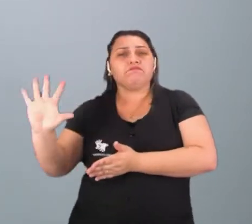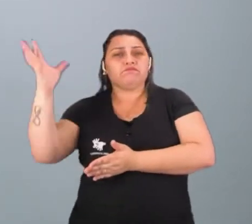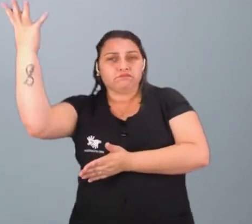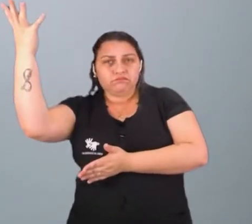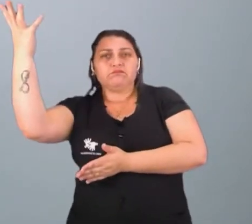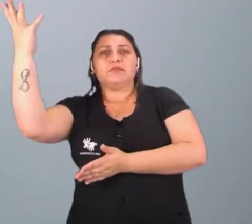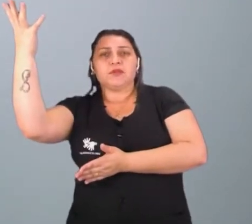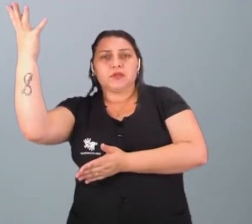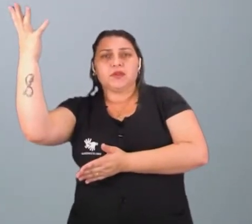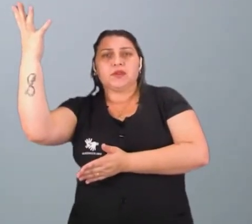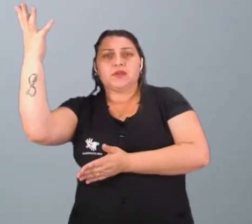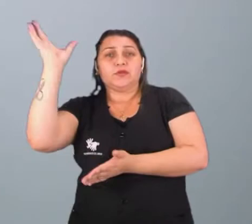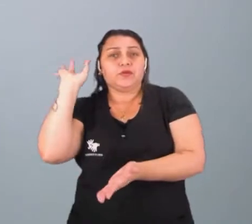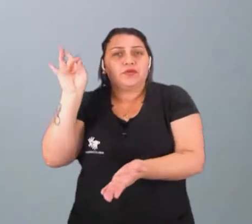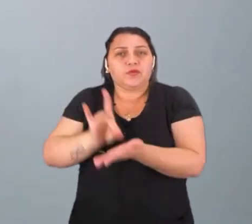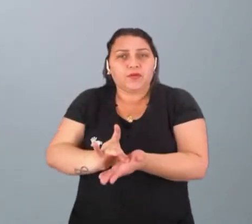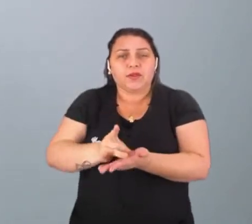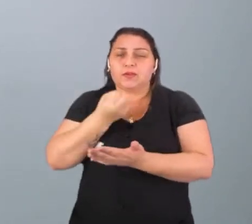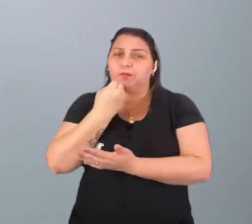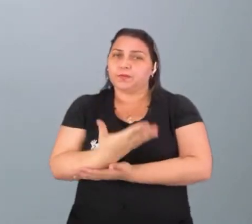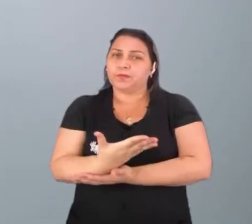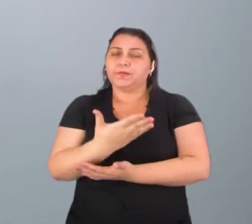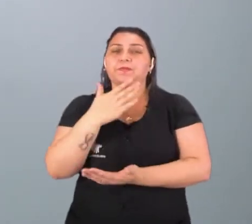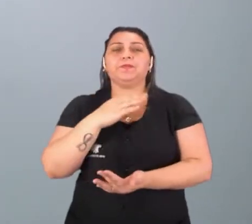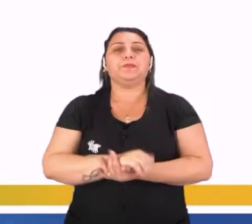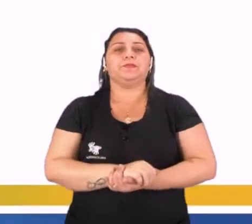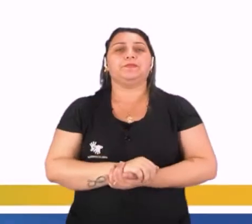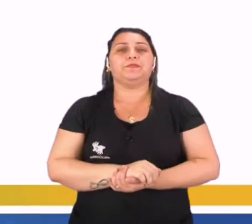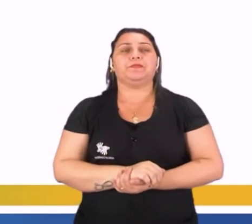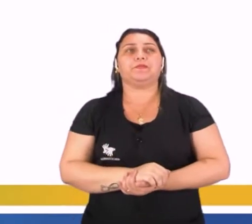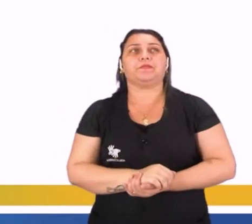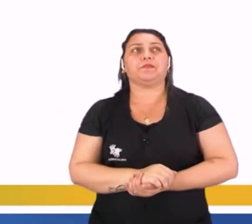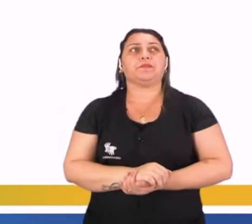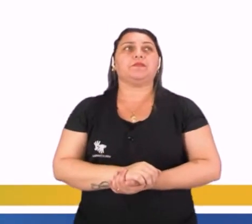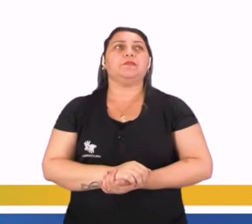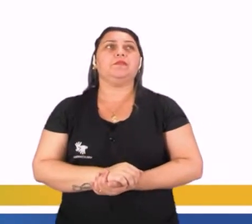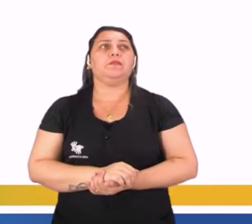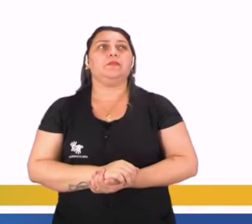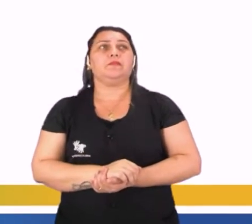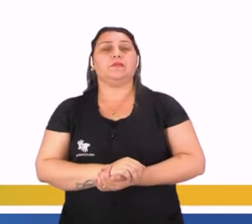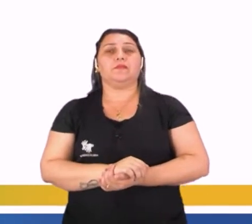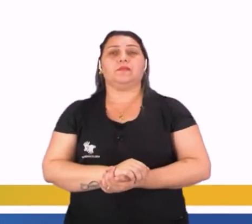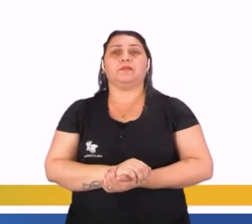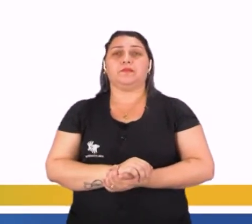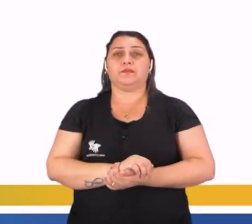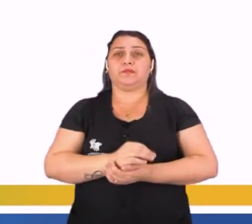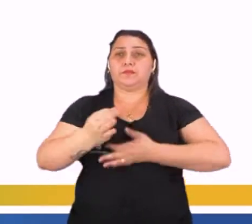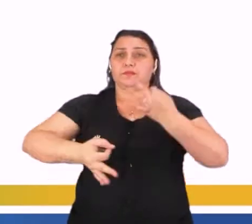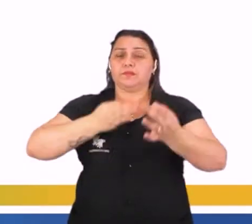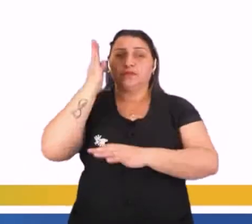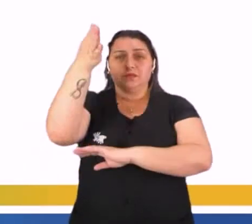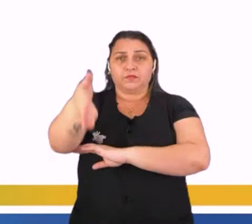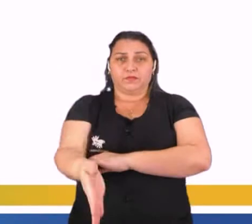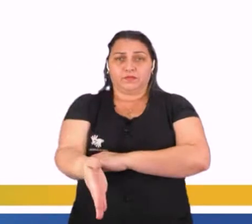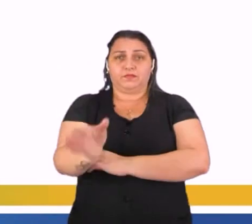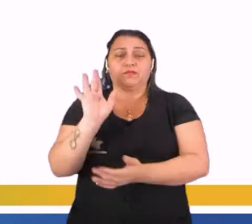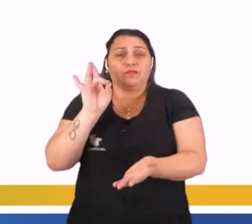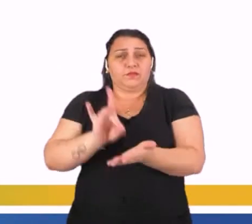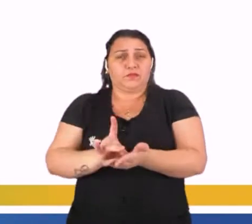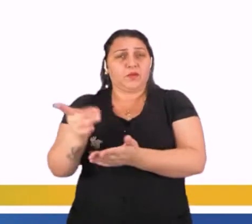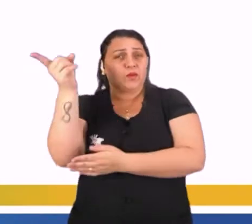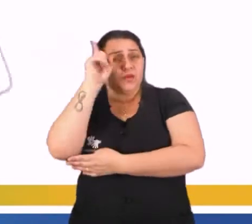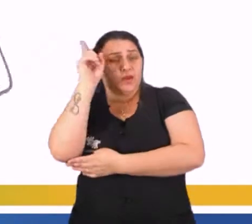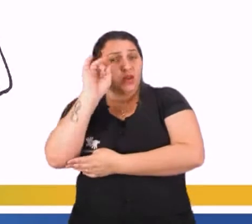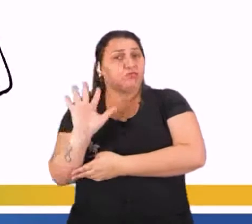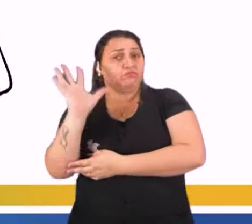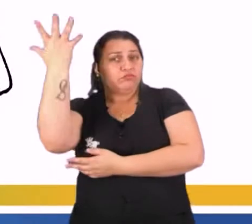de acordo com a realidade tá bom e o discurso indireto fatos reais atuais